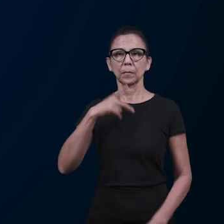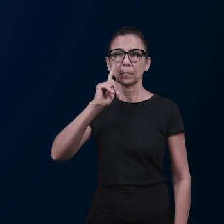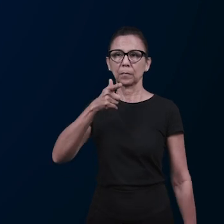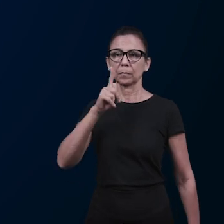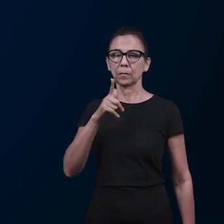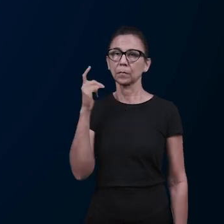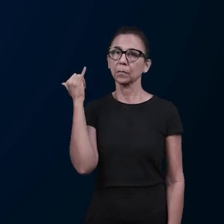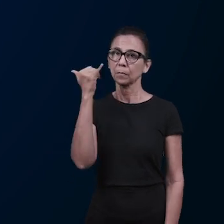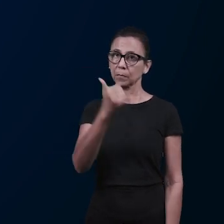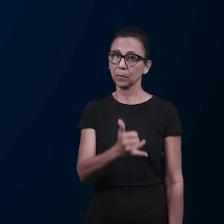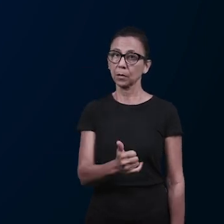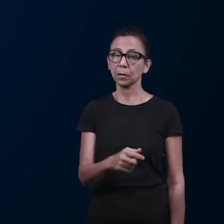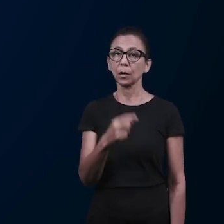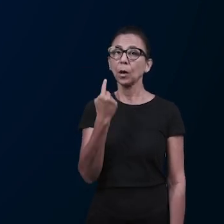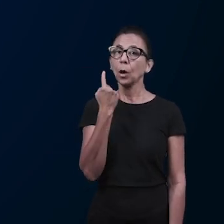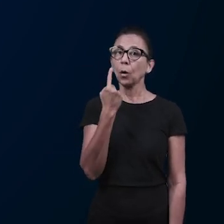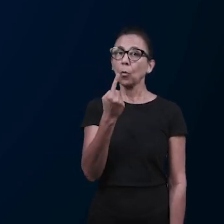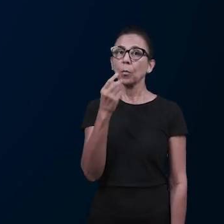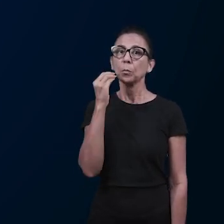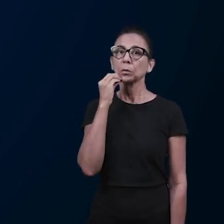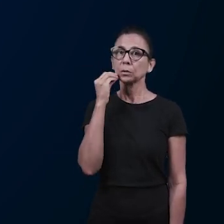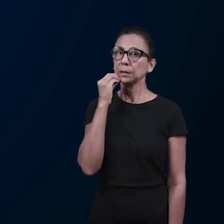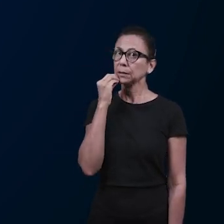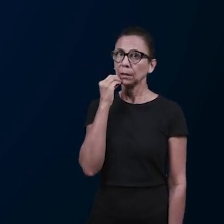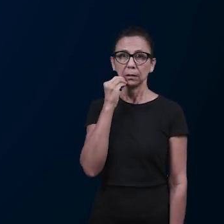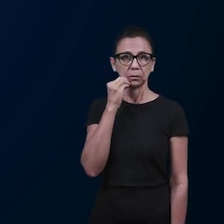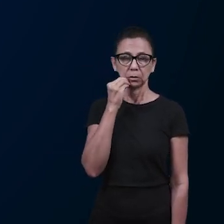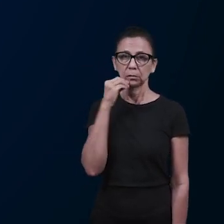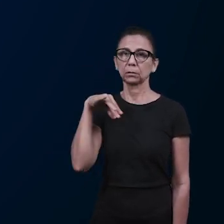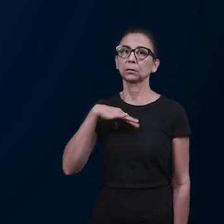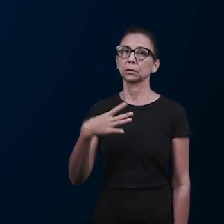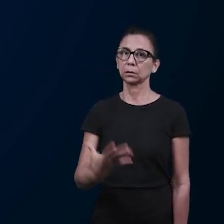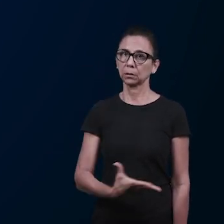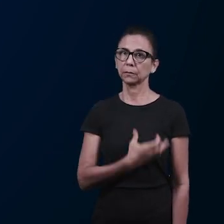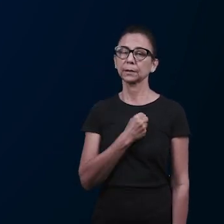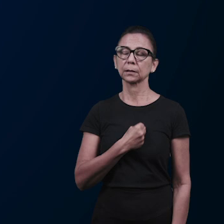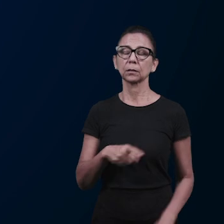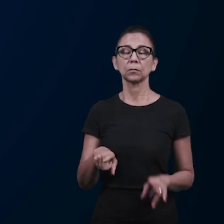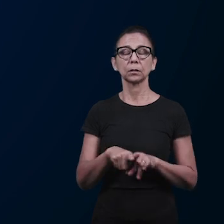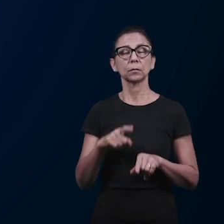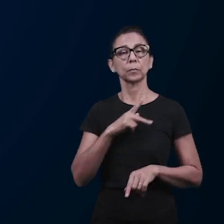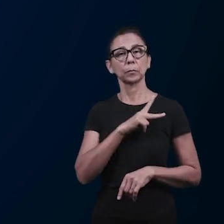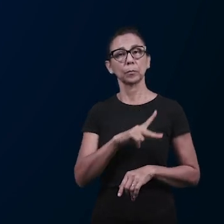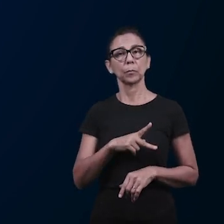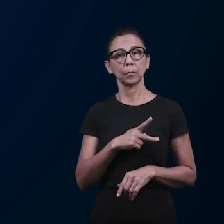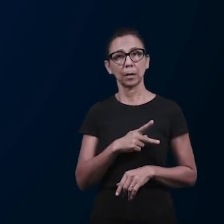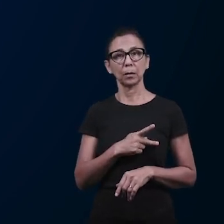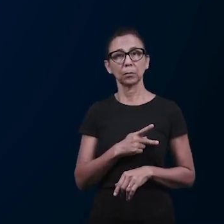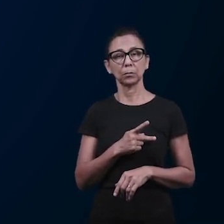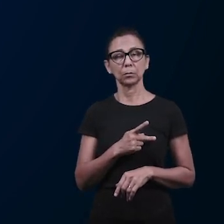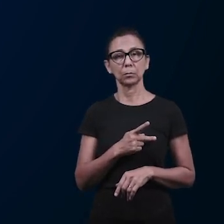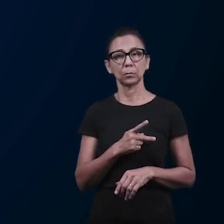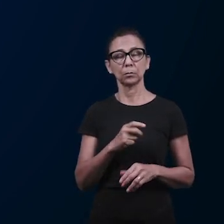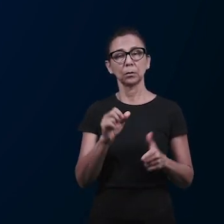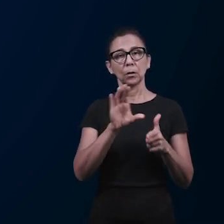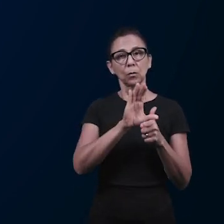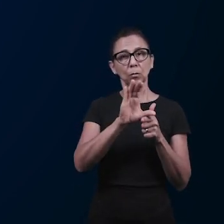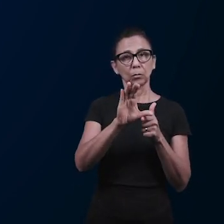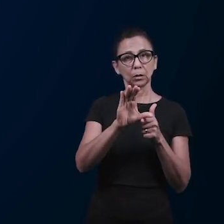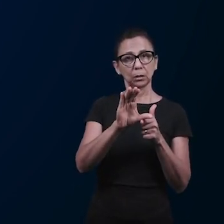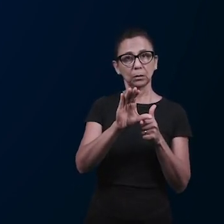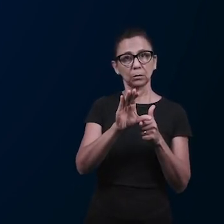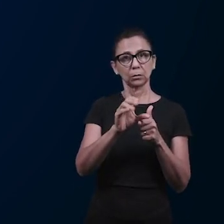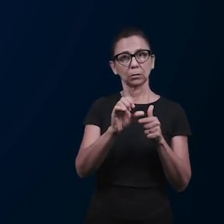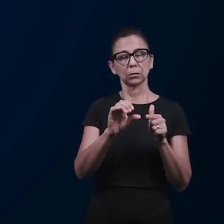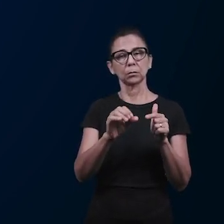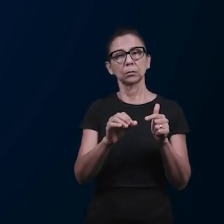oportunidade de salvação. E também está bem claro também na segunda carta que Paulo escreveu aos Coríntios, no